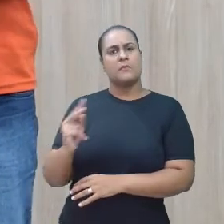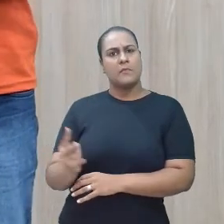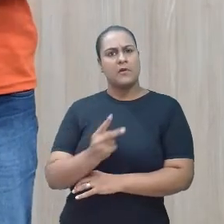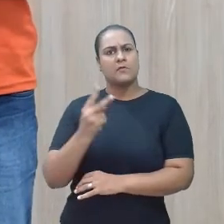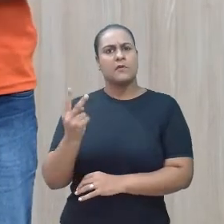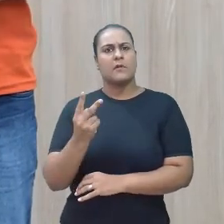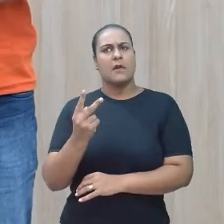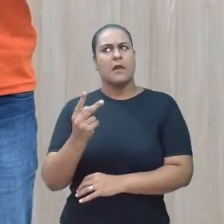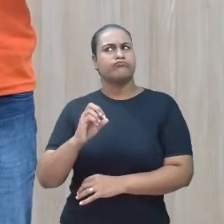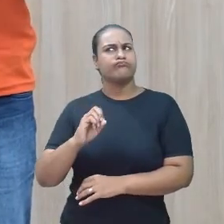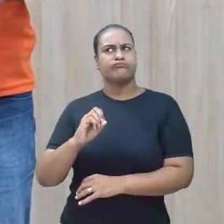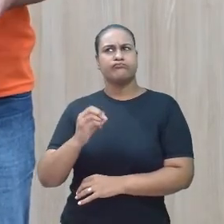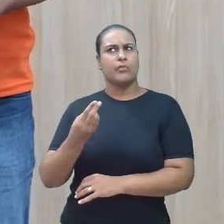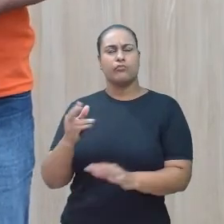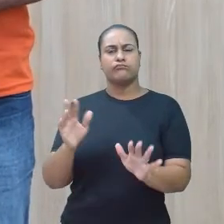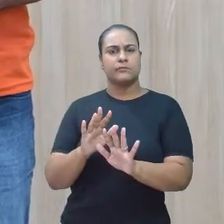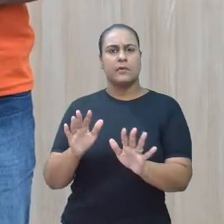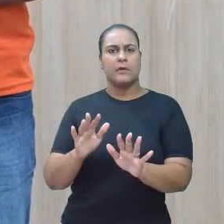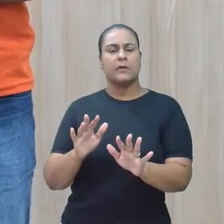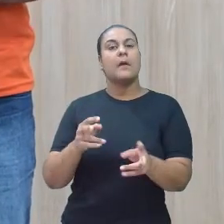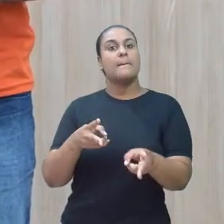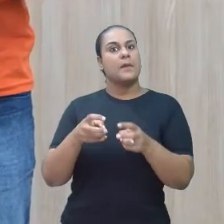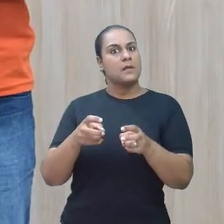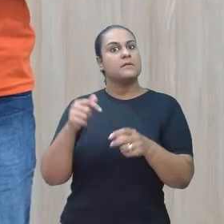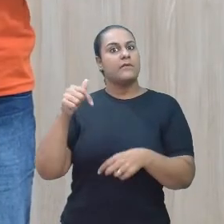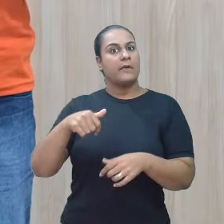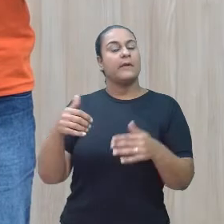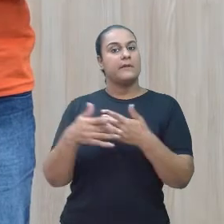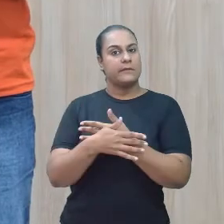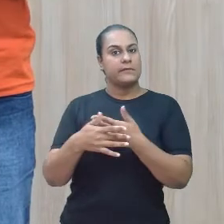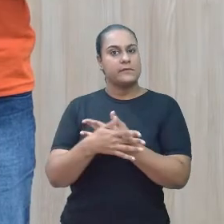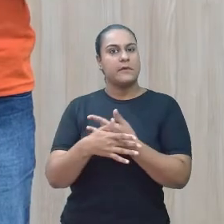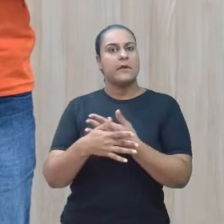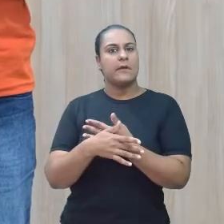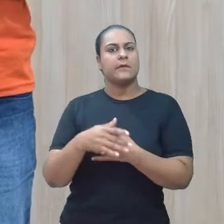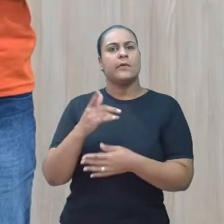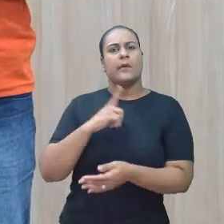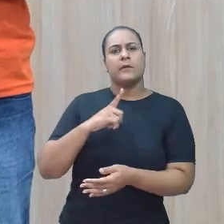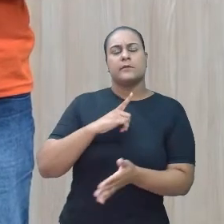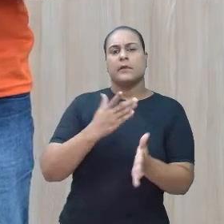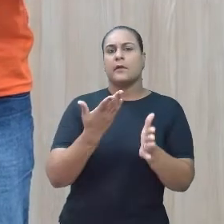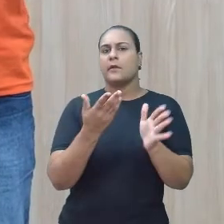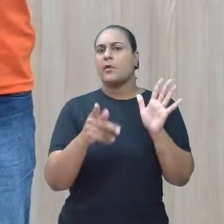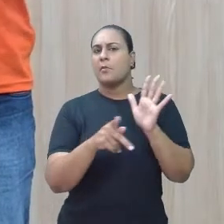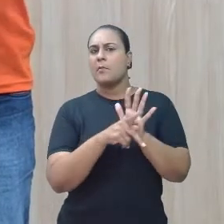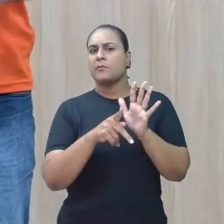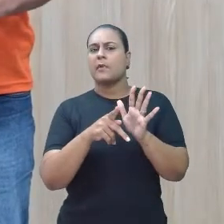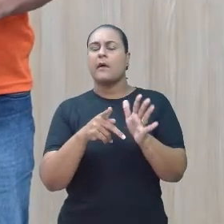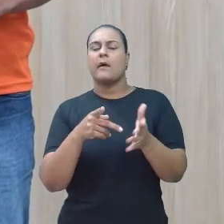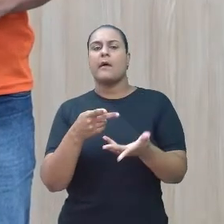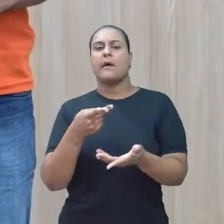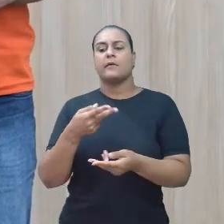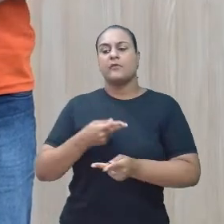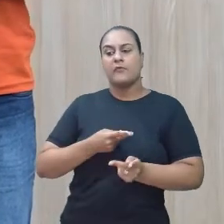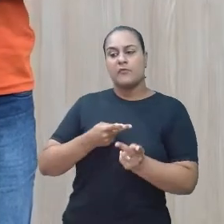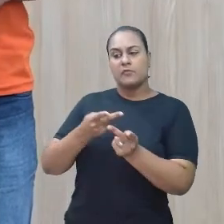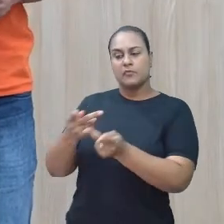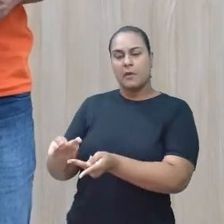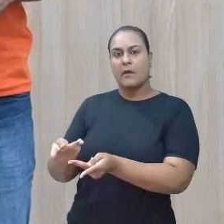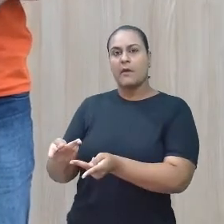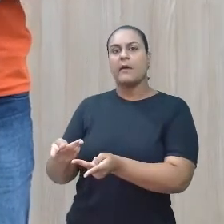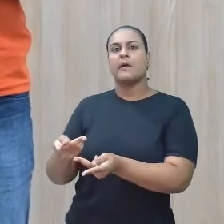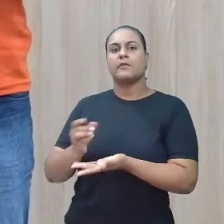valorizados ou não. Isso é muito perceptível na nossa cidade, quando a gente tem alguns patrimônios que estão nos roteiros turísticos, são muito visitados,